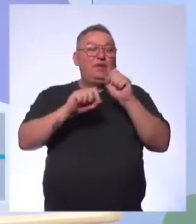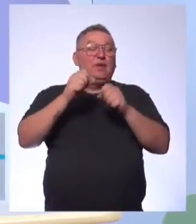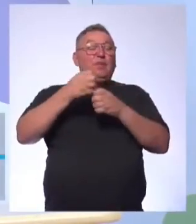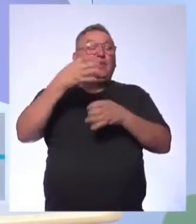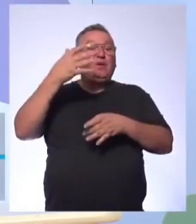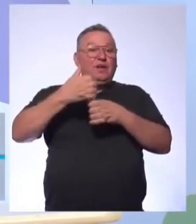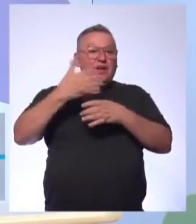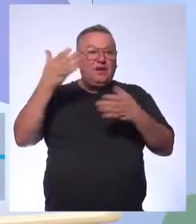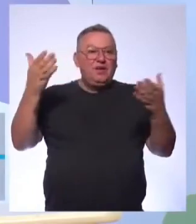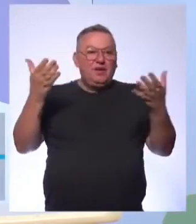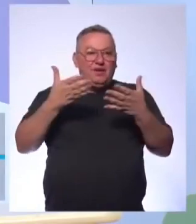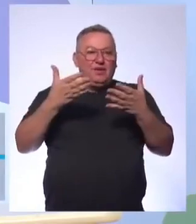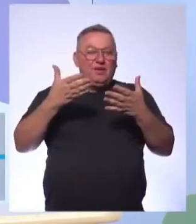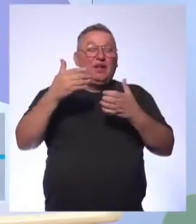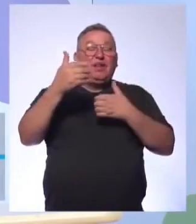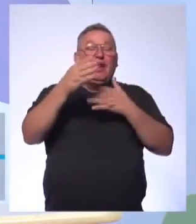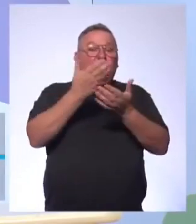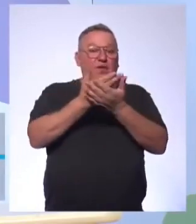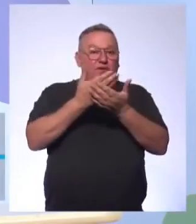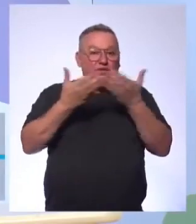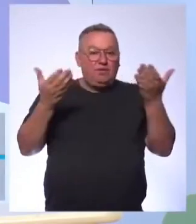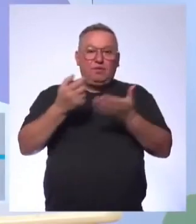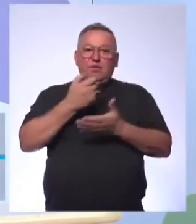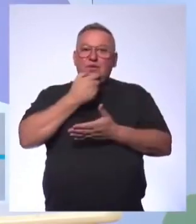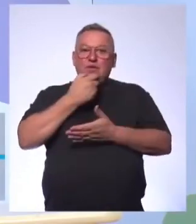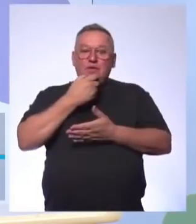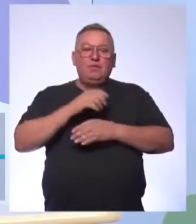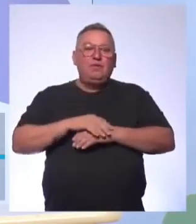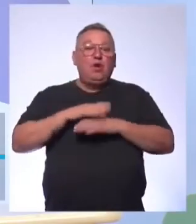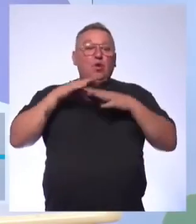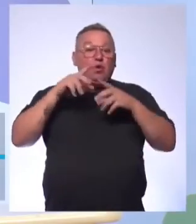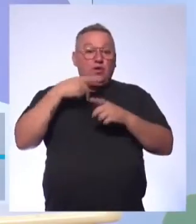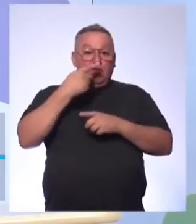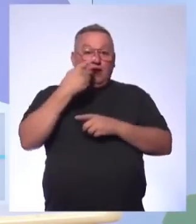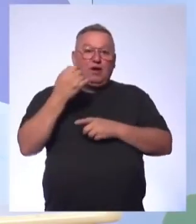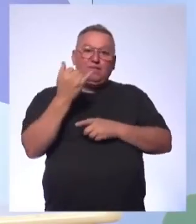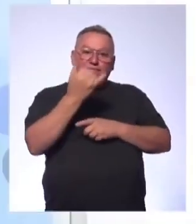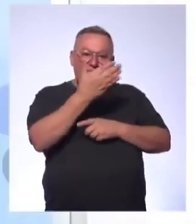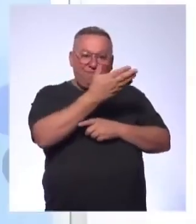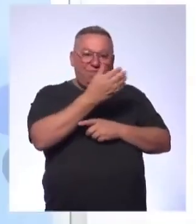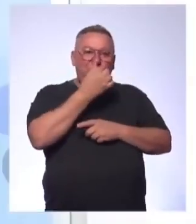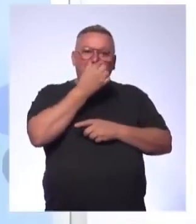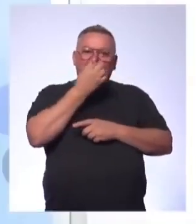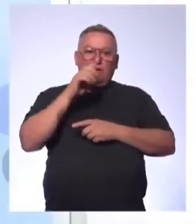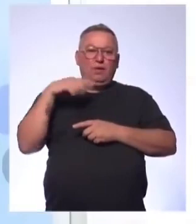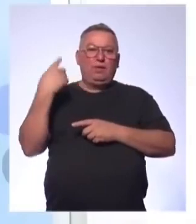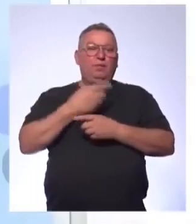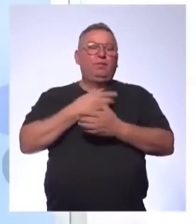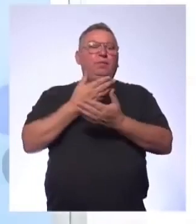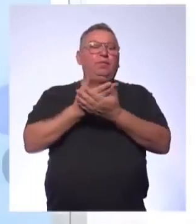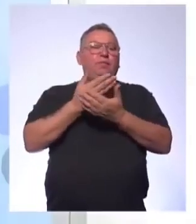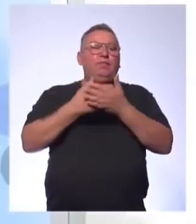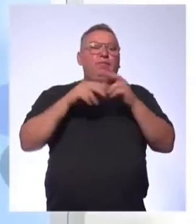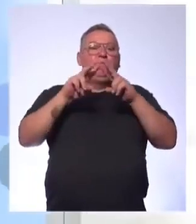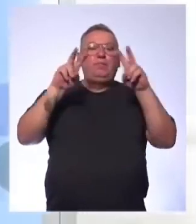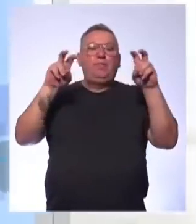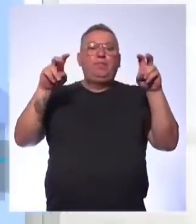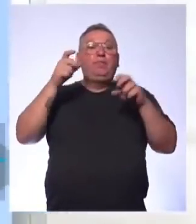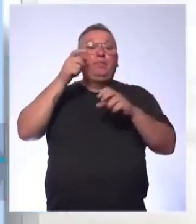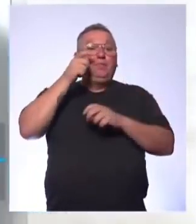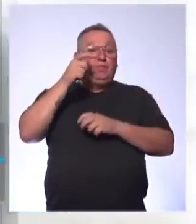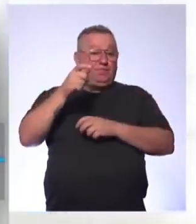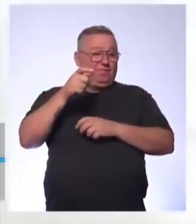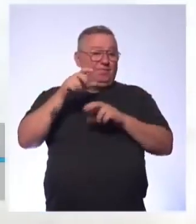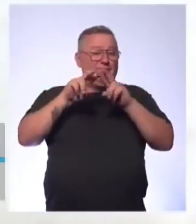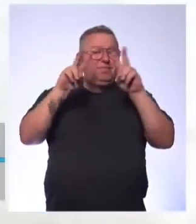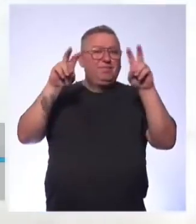the moderator of the class today. Então, tudo que vocês disserem, passarei para a professora Antônia. A nossa aula hoje é um assunto bem interessante, um